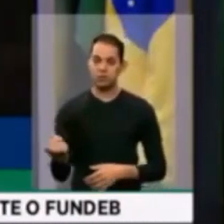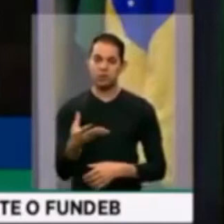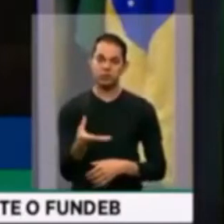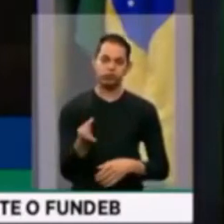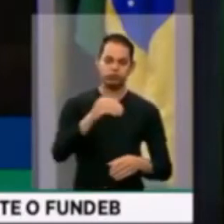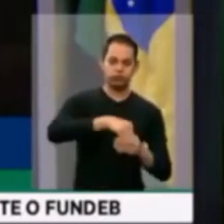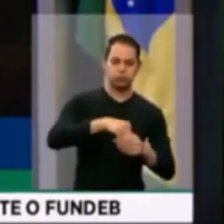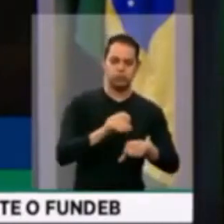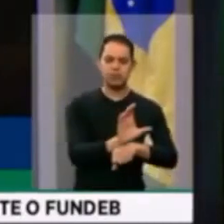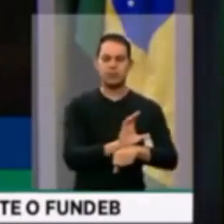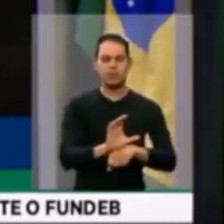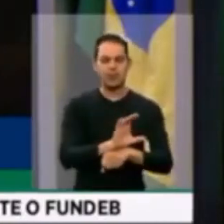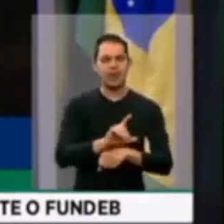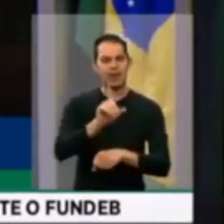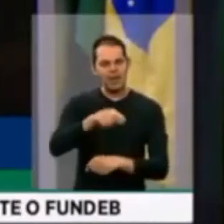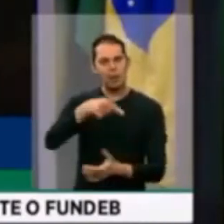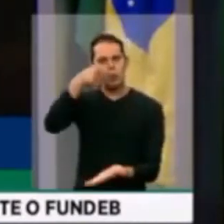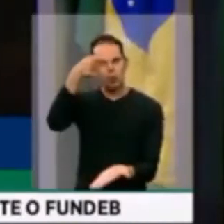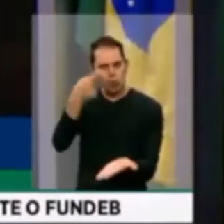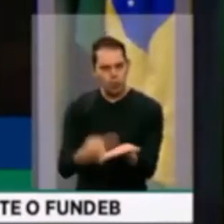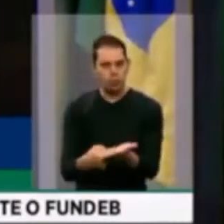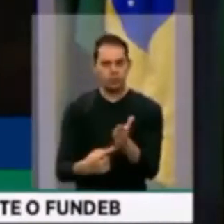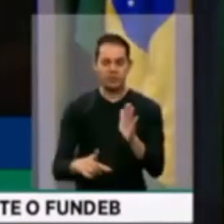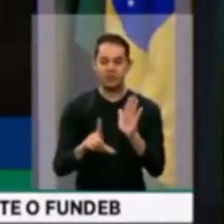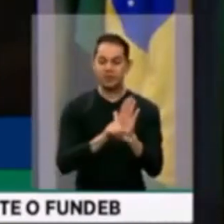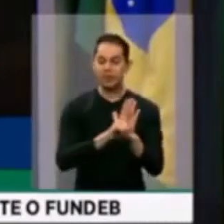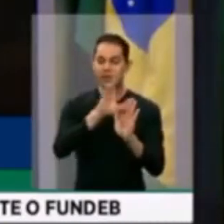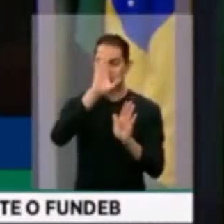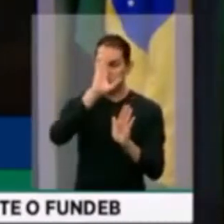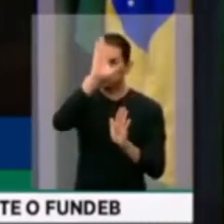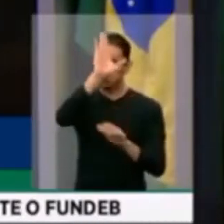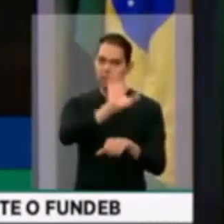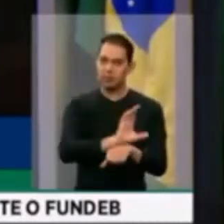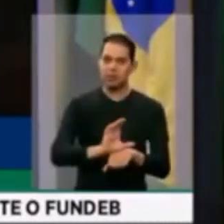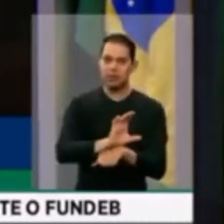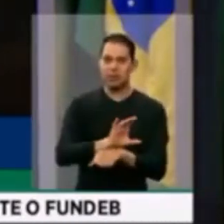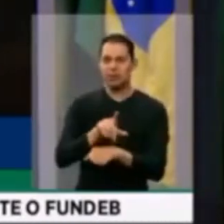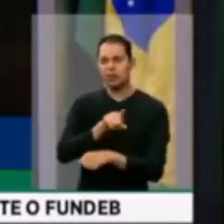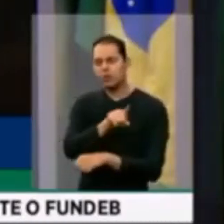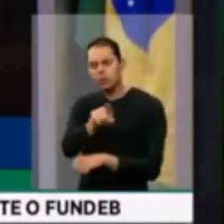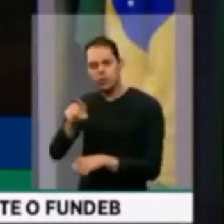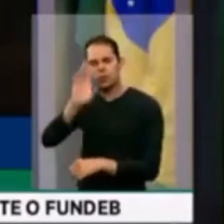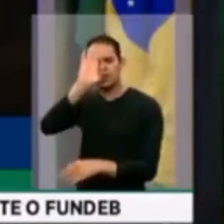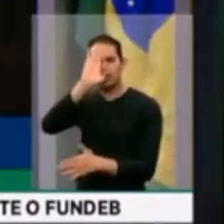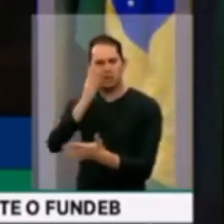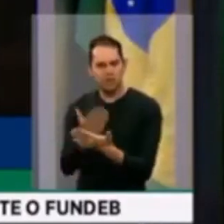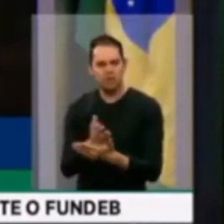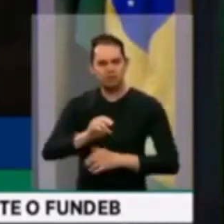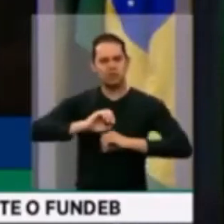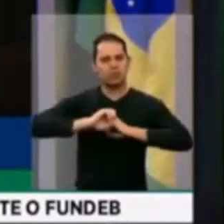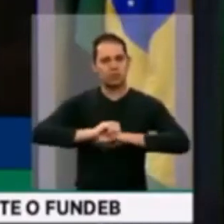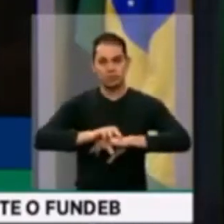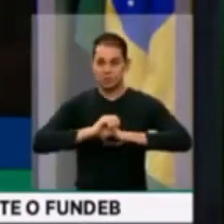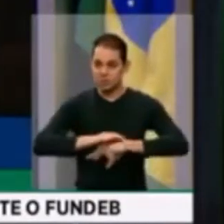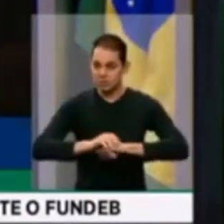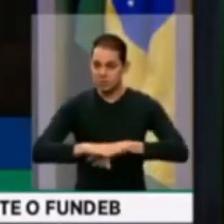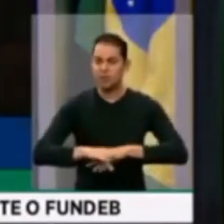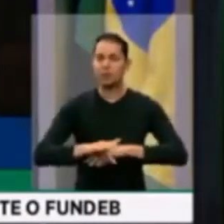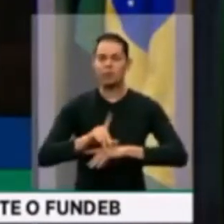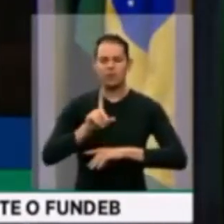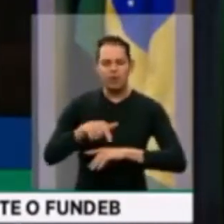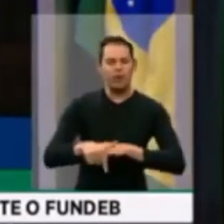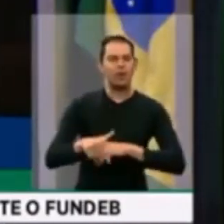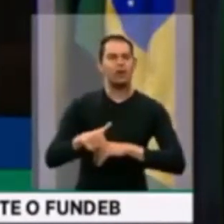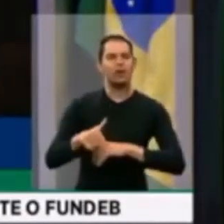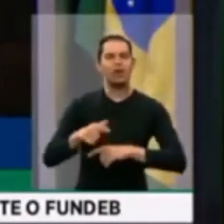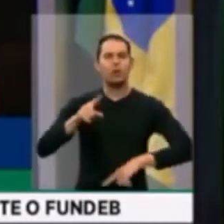ela firma um compromisso na sua lei maior de quem acredita na educação como